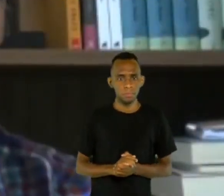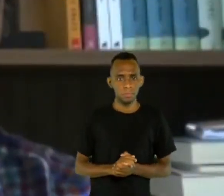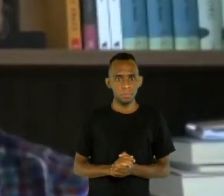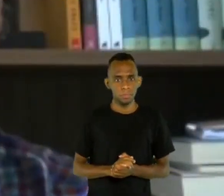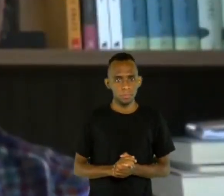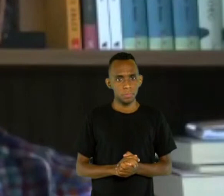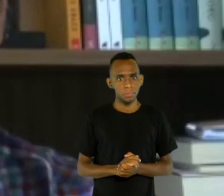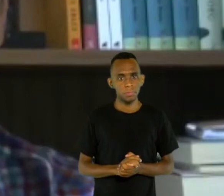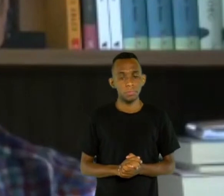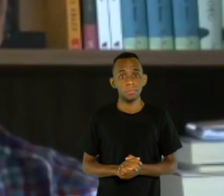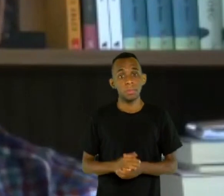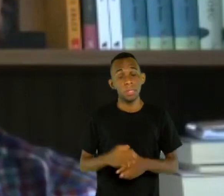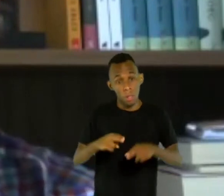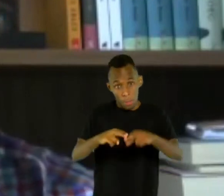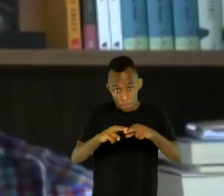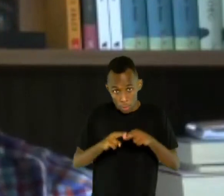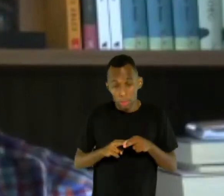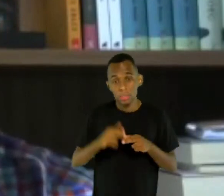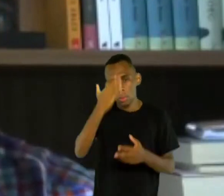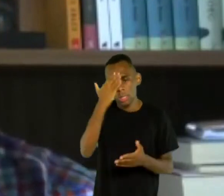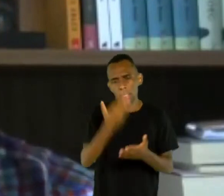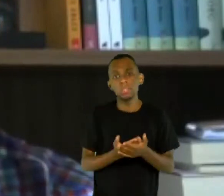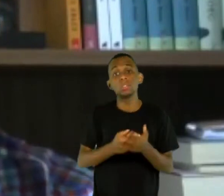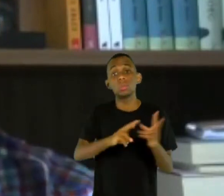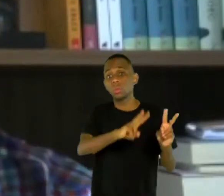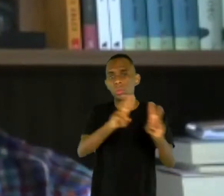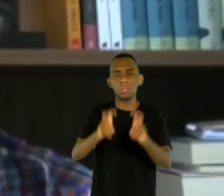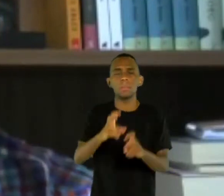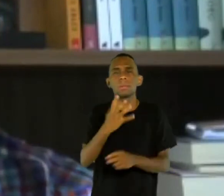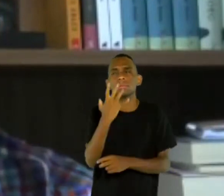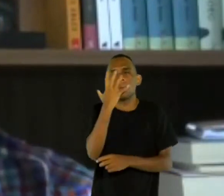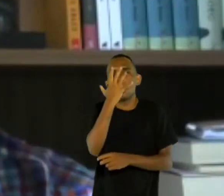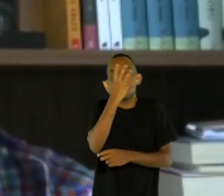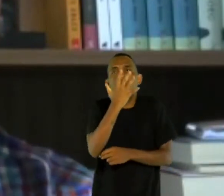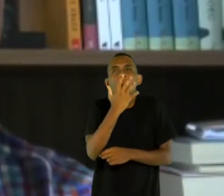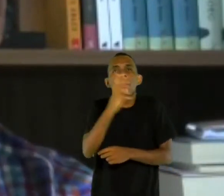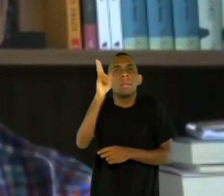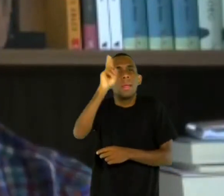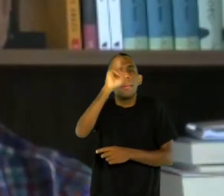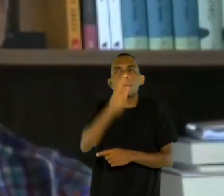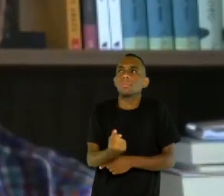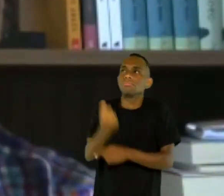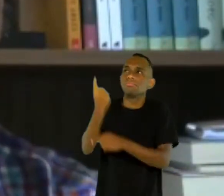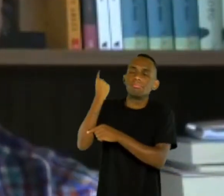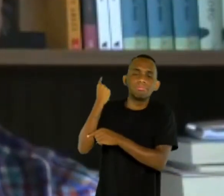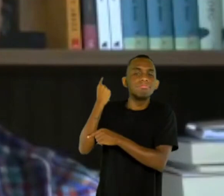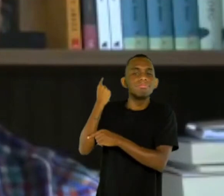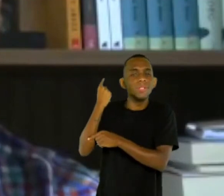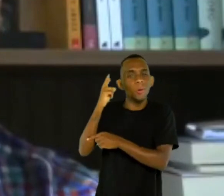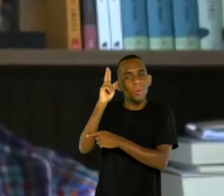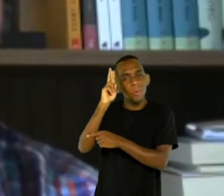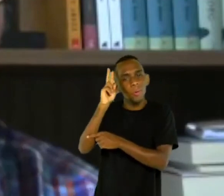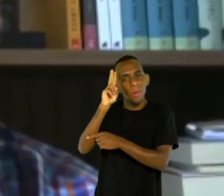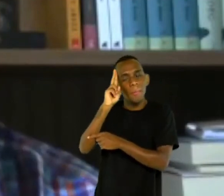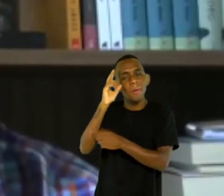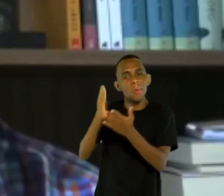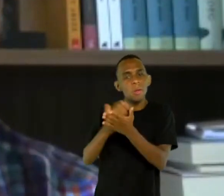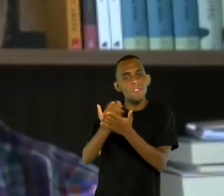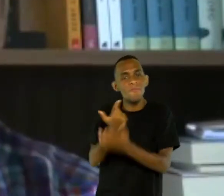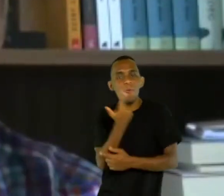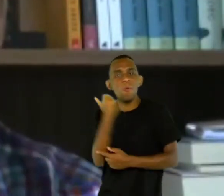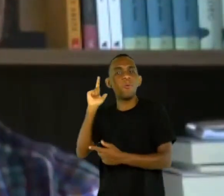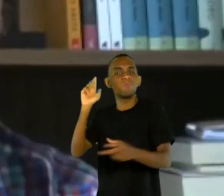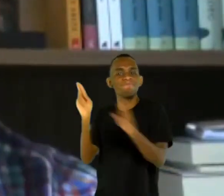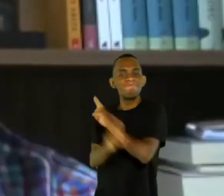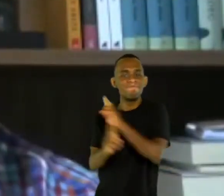por isso que eu acho que seu romance me lembrou este romance, A Promessa. Porque o